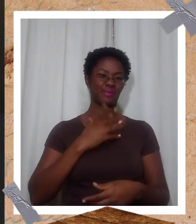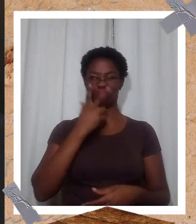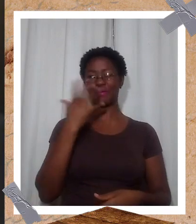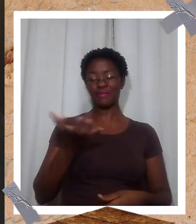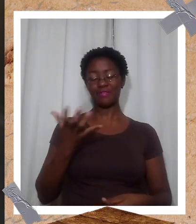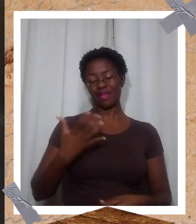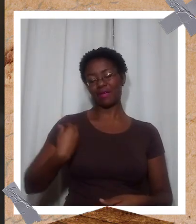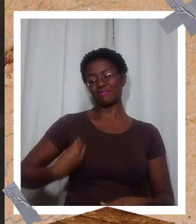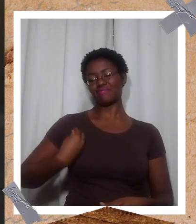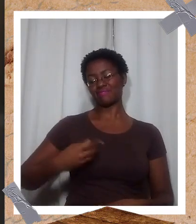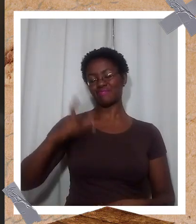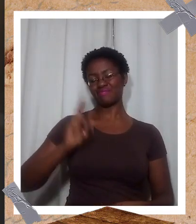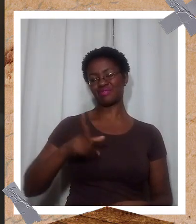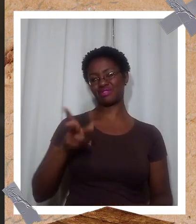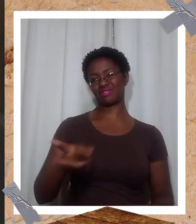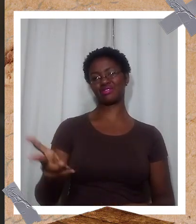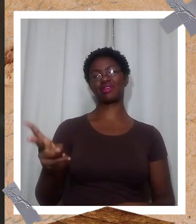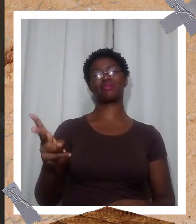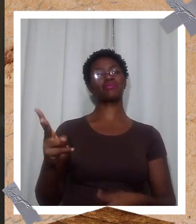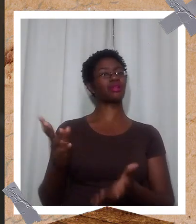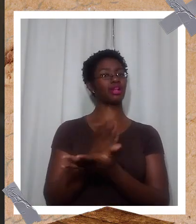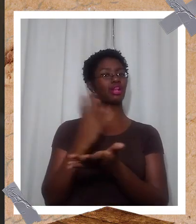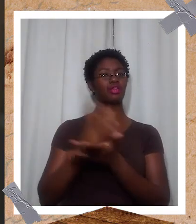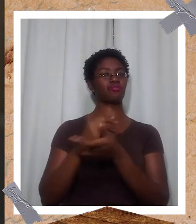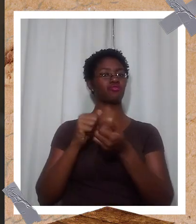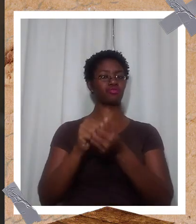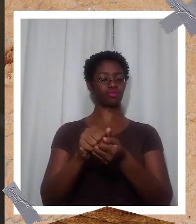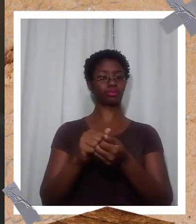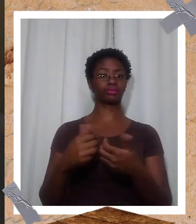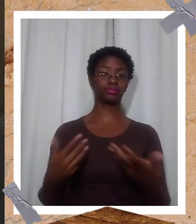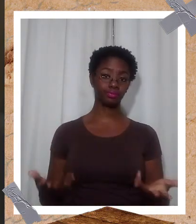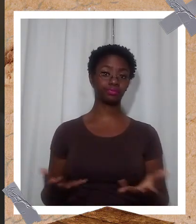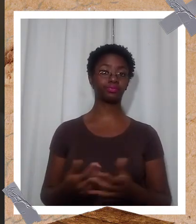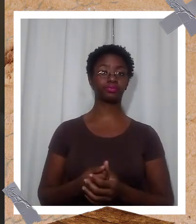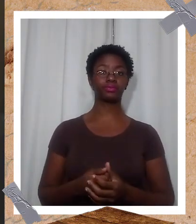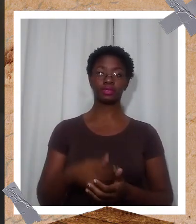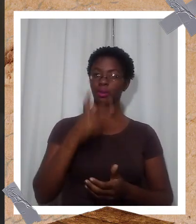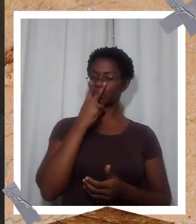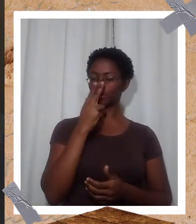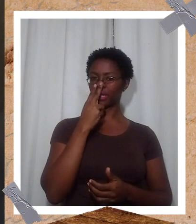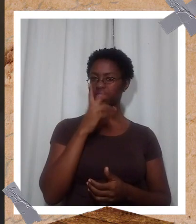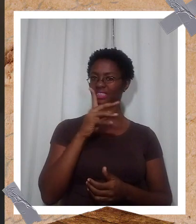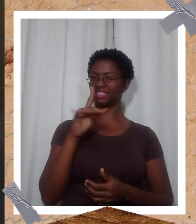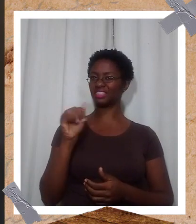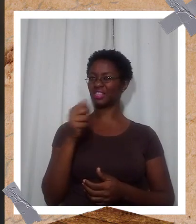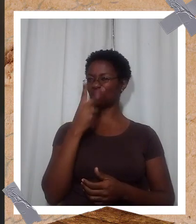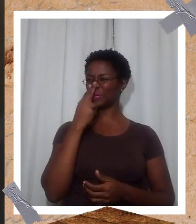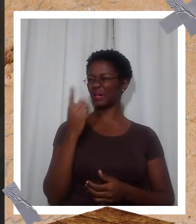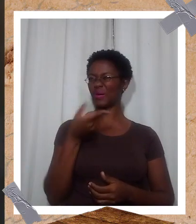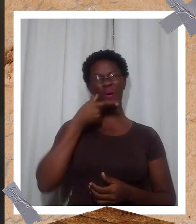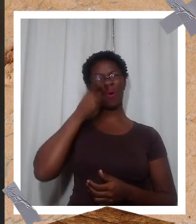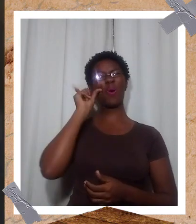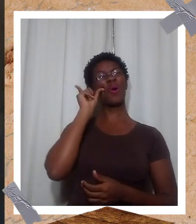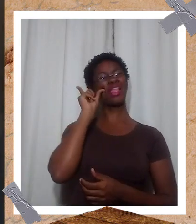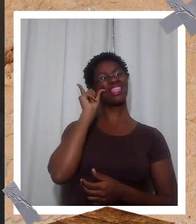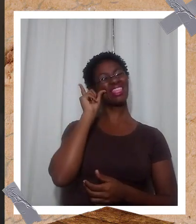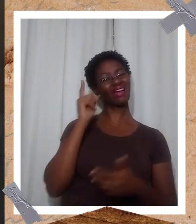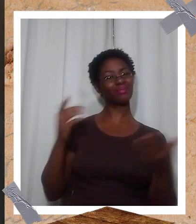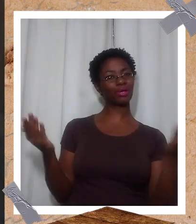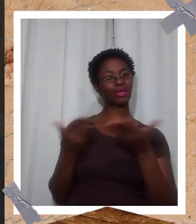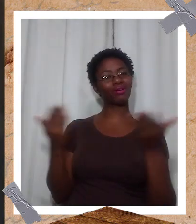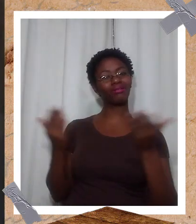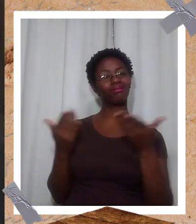E essa questão do tempo, né? Parece que, sei lá, foi ontem, porque hoje o dia está